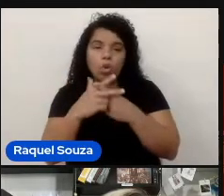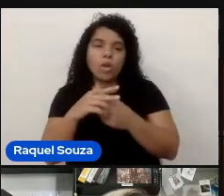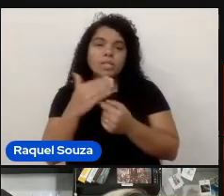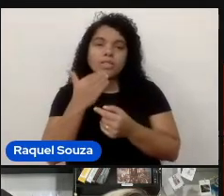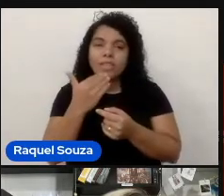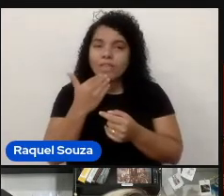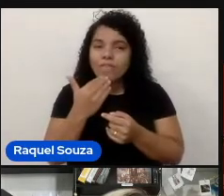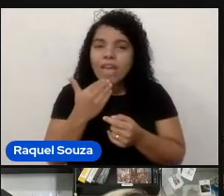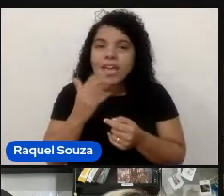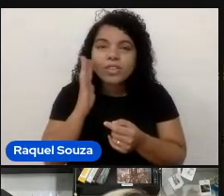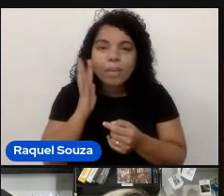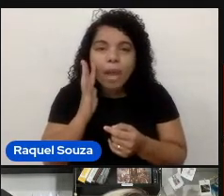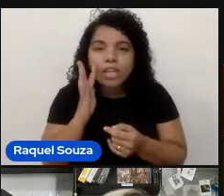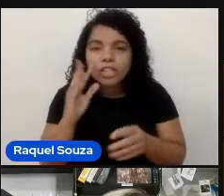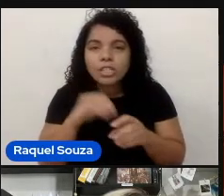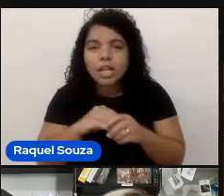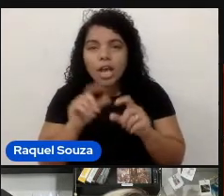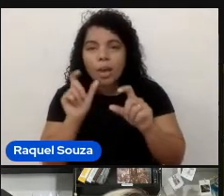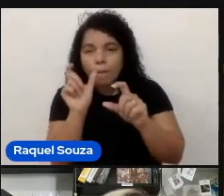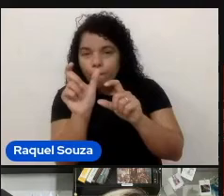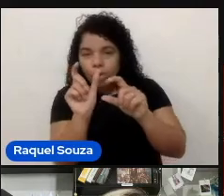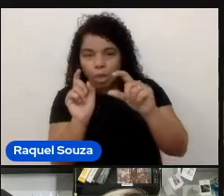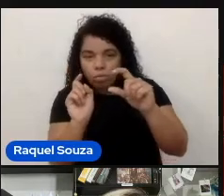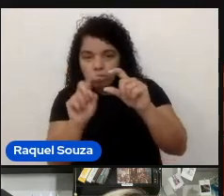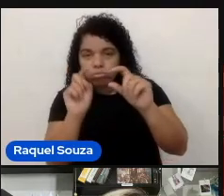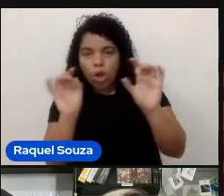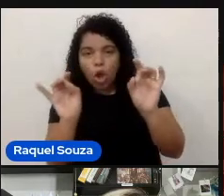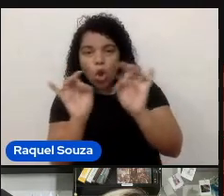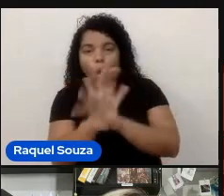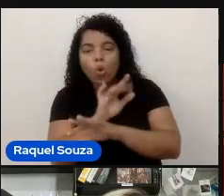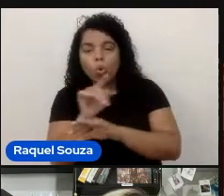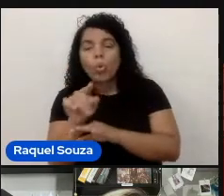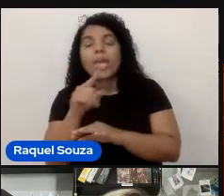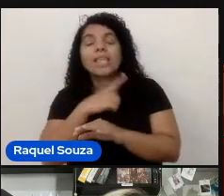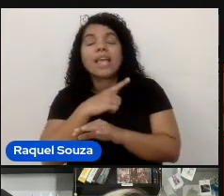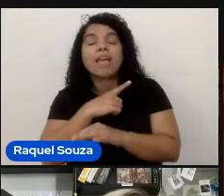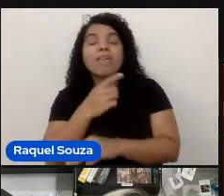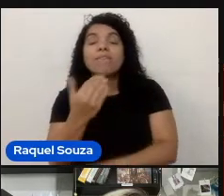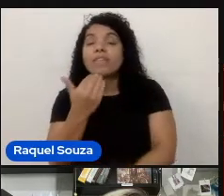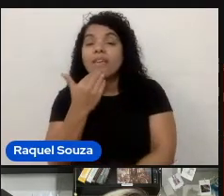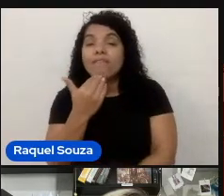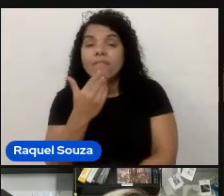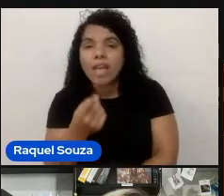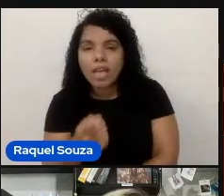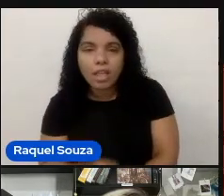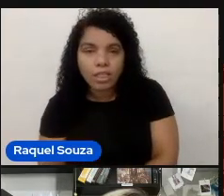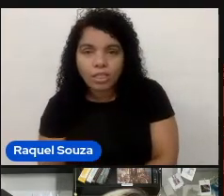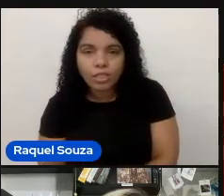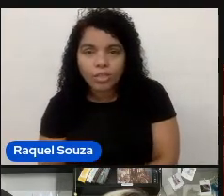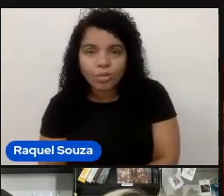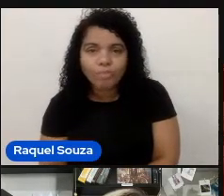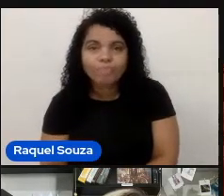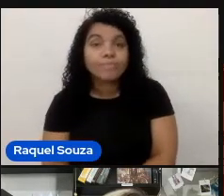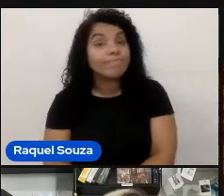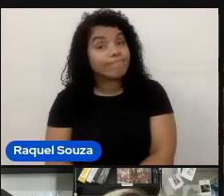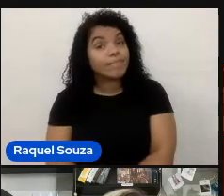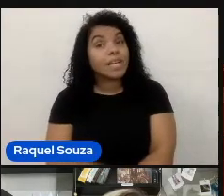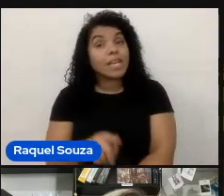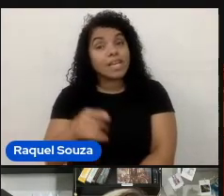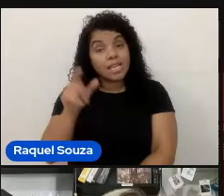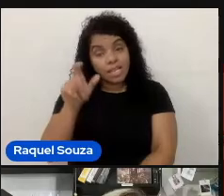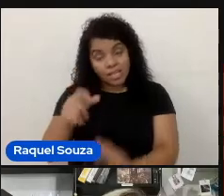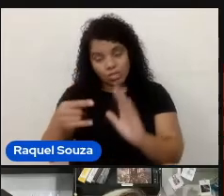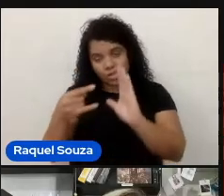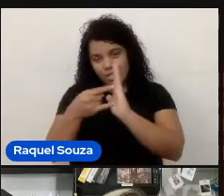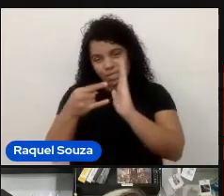imagina que ali no botão concluir houve um defeito e tudo mais, mas o desenvolvedor foi lá,